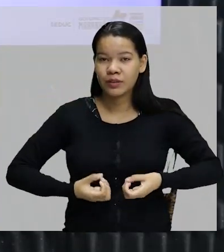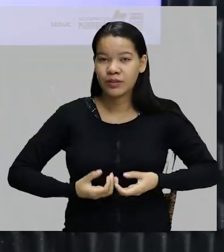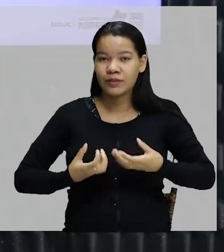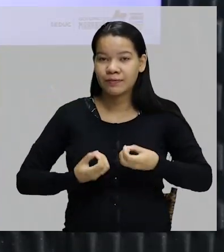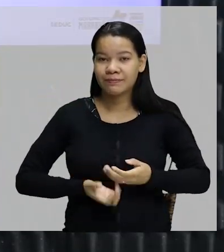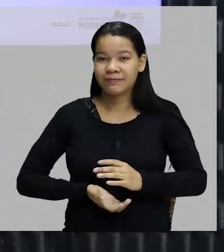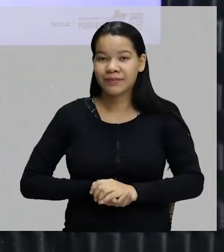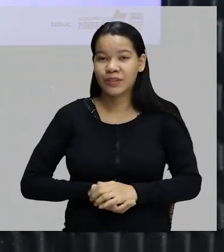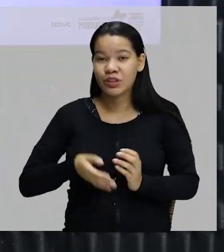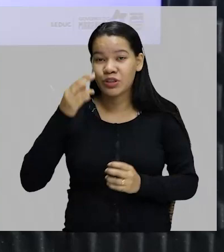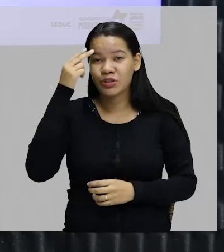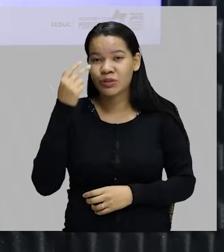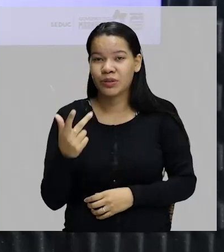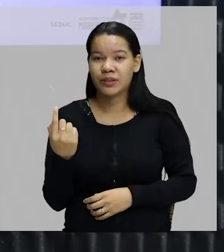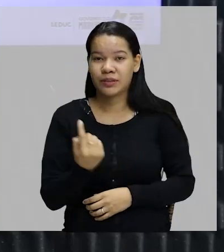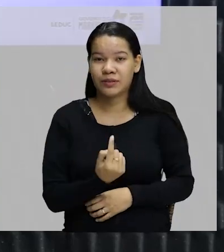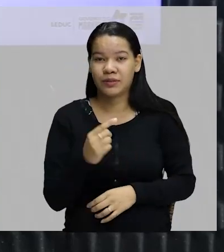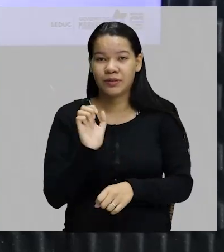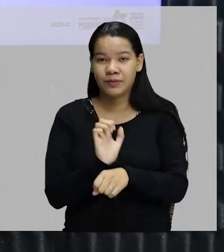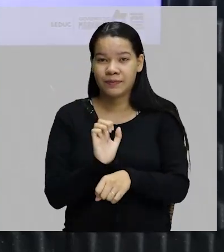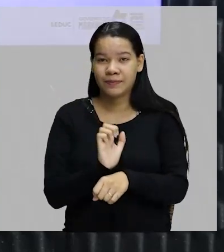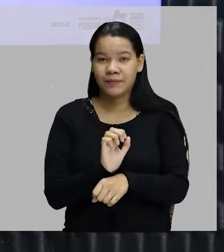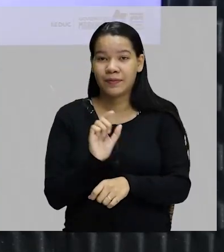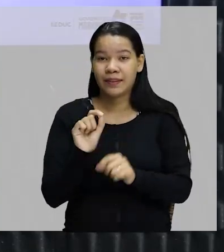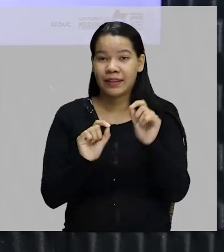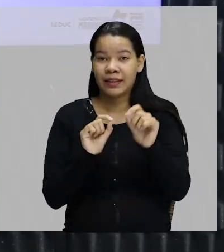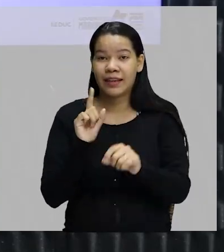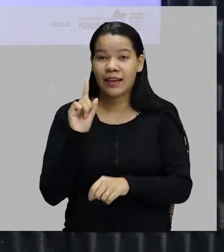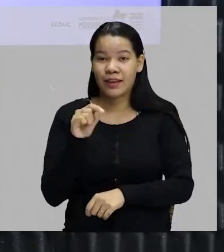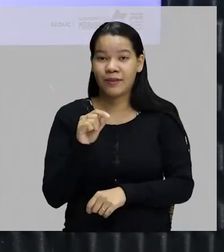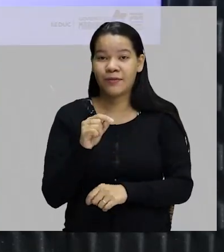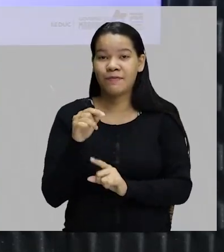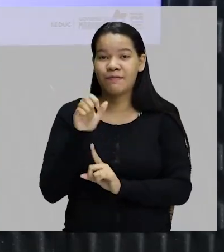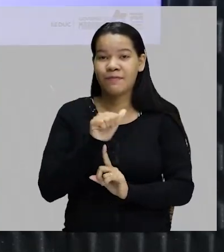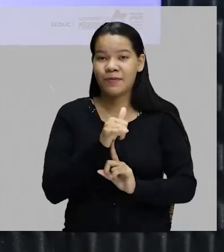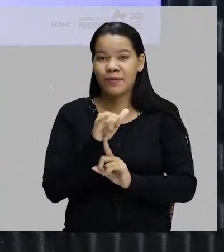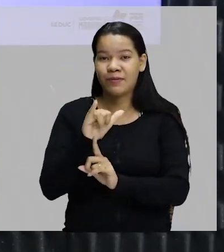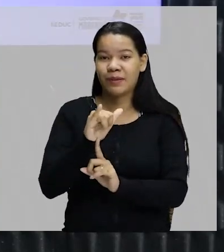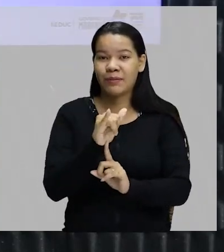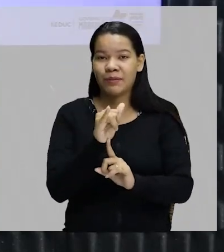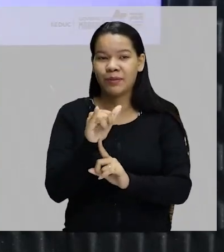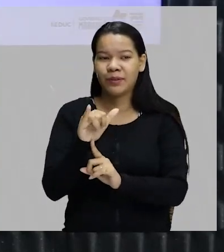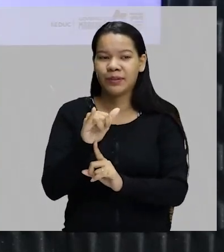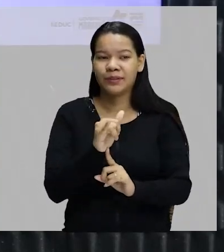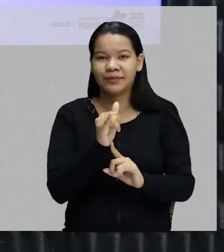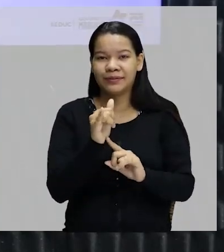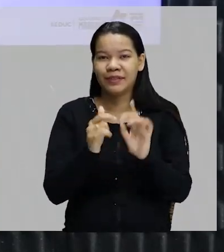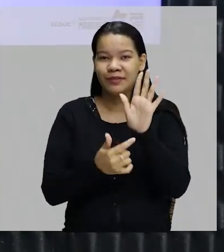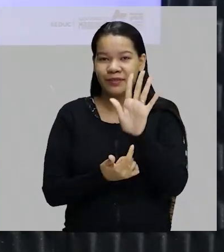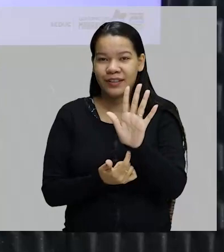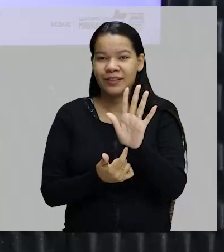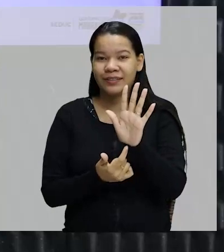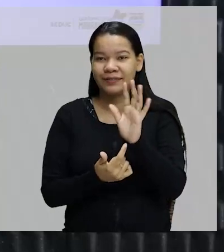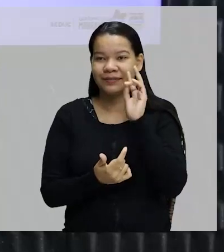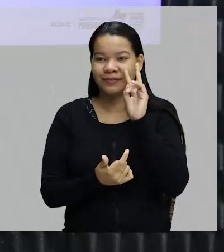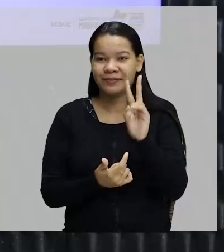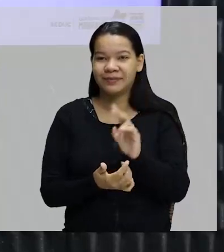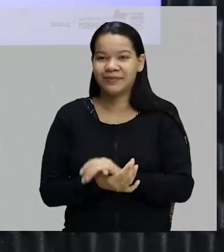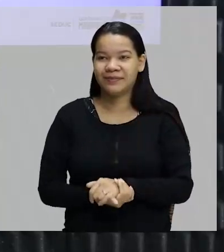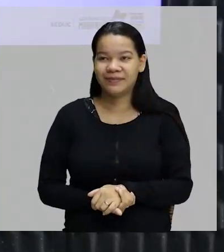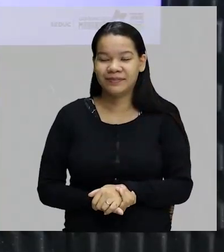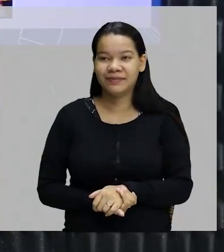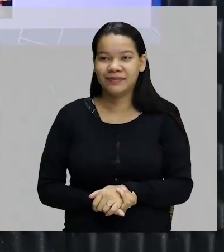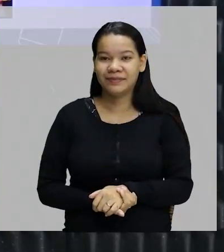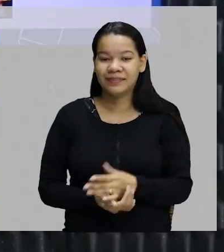muito forte. Nós iremos falar do Bumba Meu Boi. Trouxe até uns boizinhos aqui para fazer essa encenação aqui para vocês,